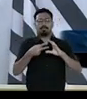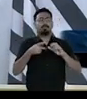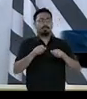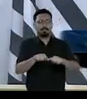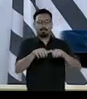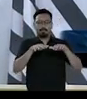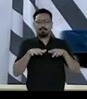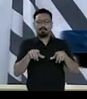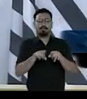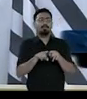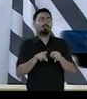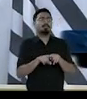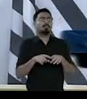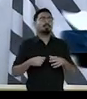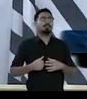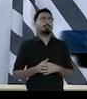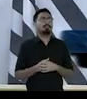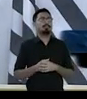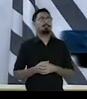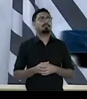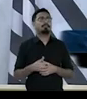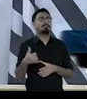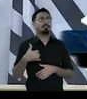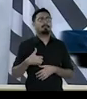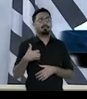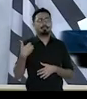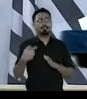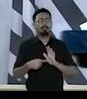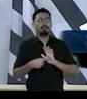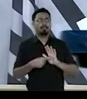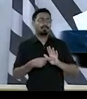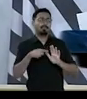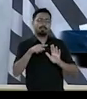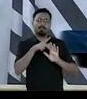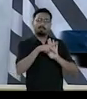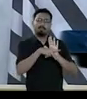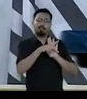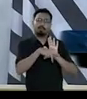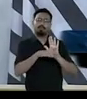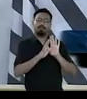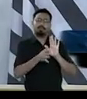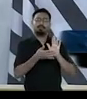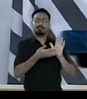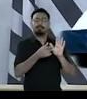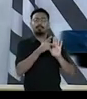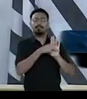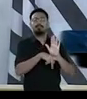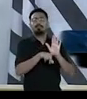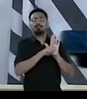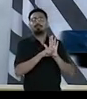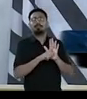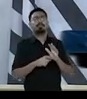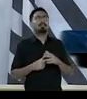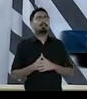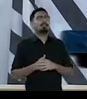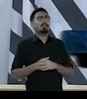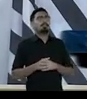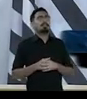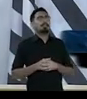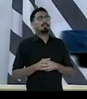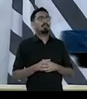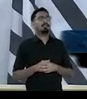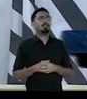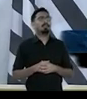casa. É uma honra estar apresentando esse projeto de lei. E